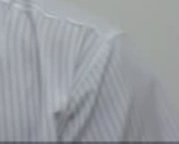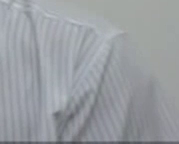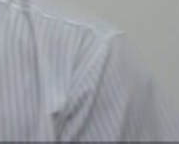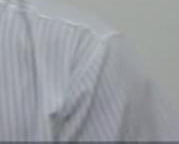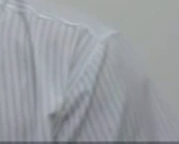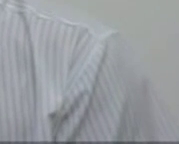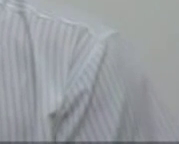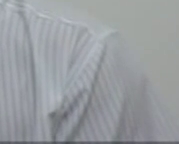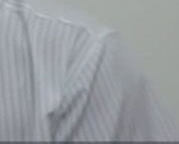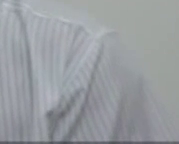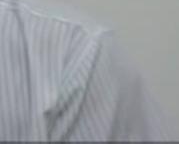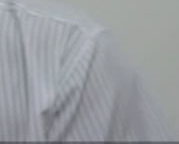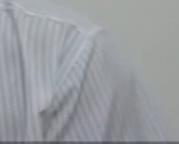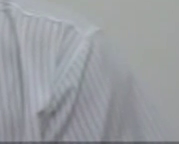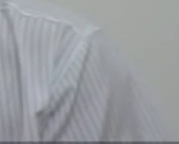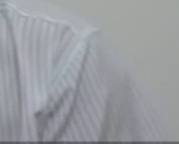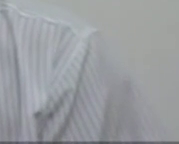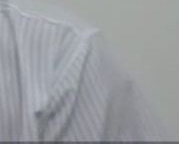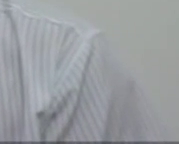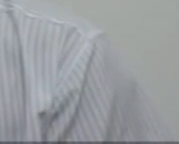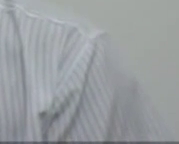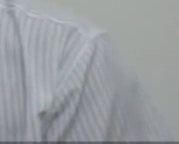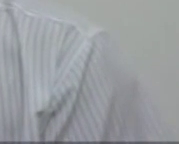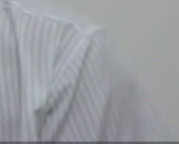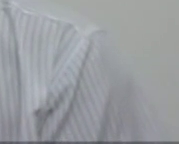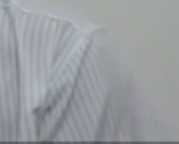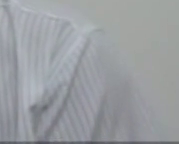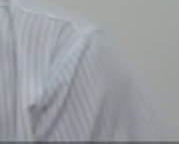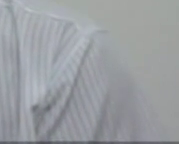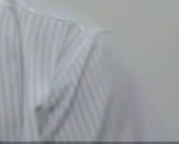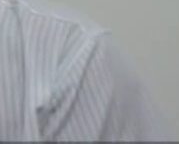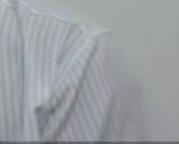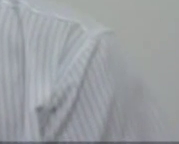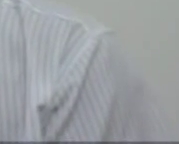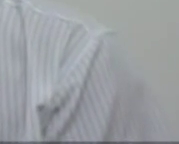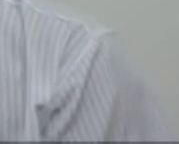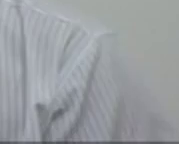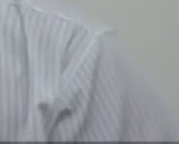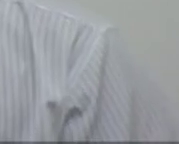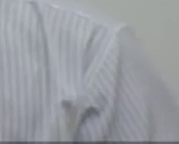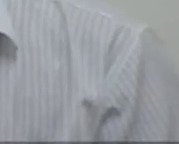gente pode pedir para que o pessoal que está aqui explique. O senhor está satisfeito?